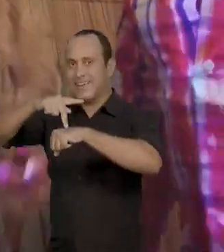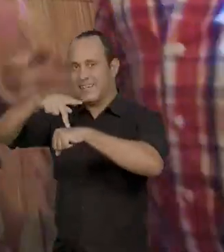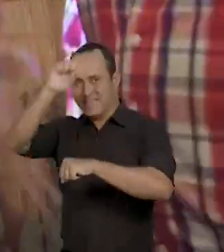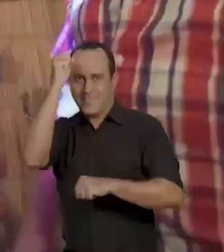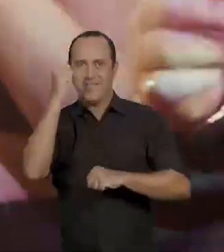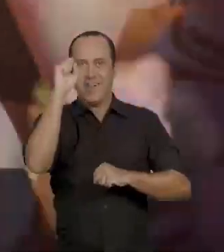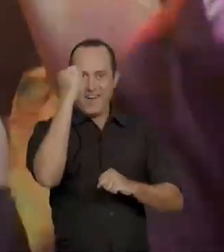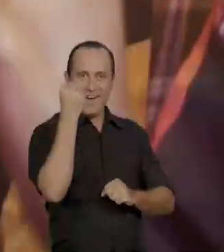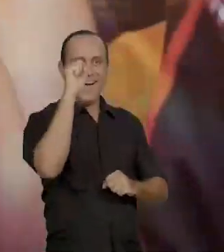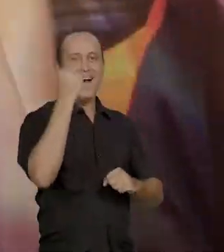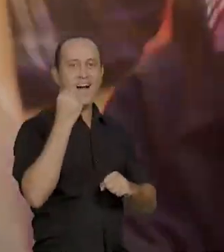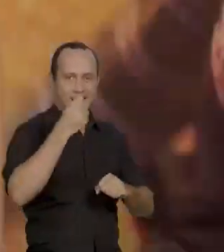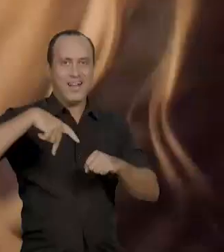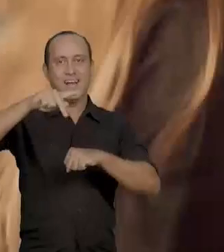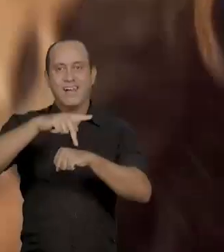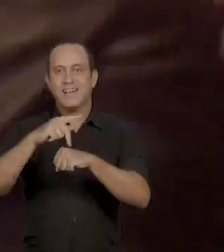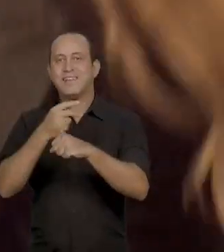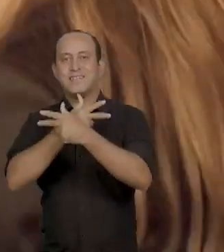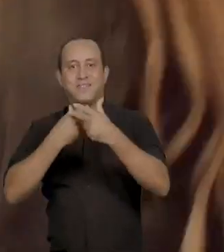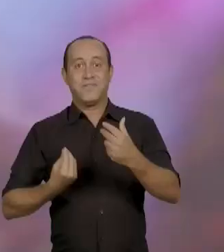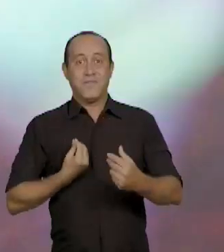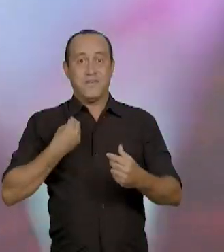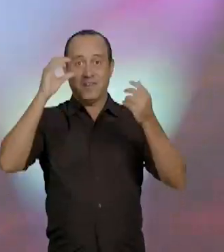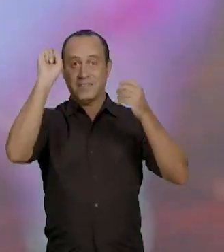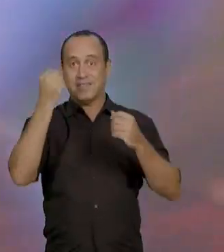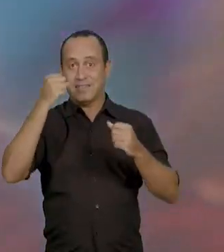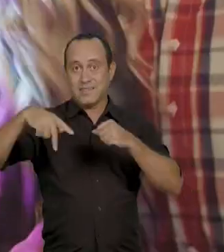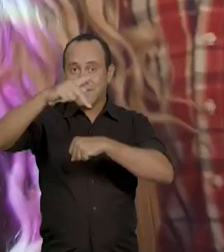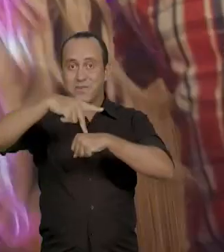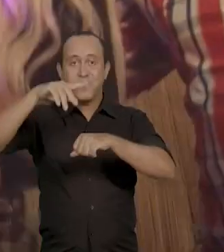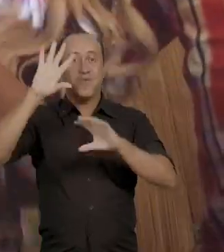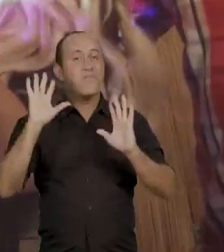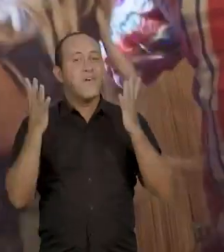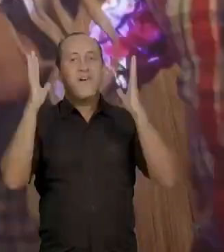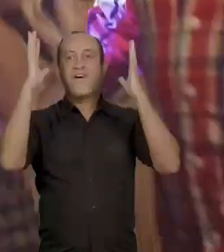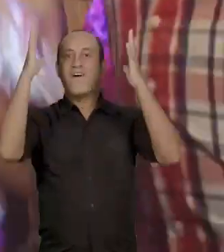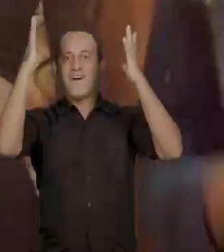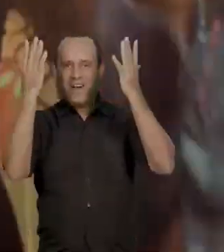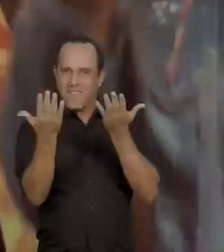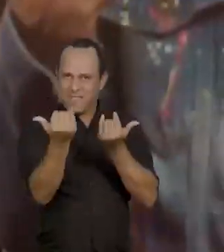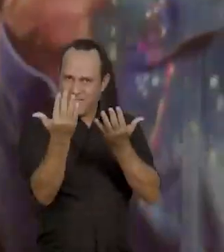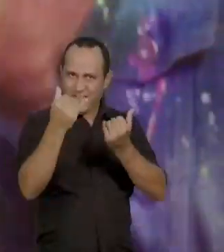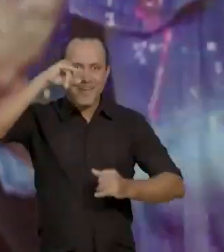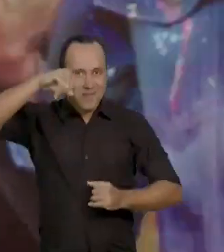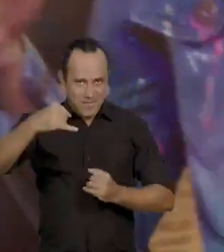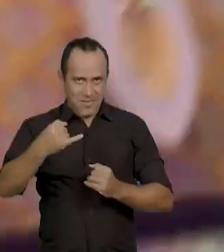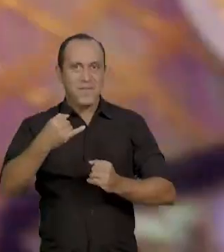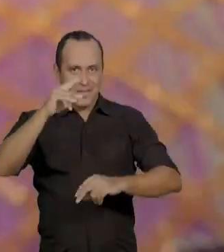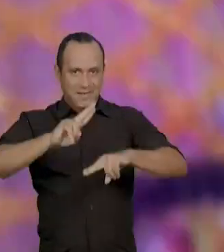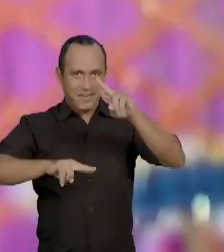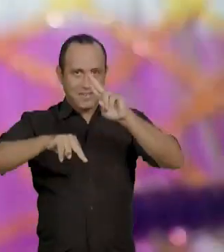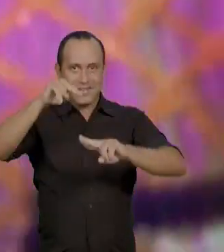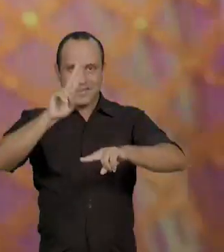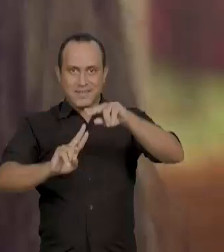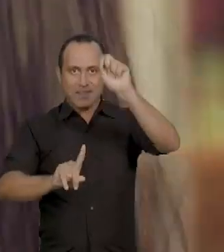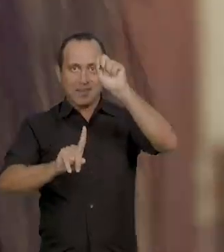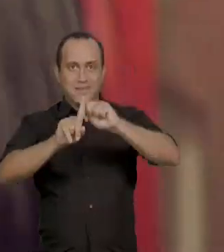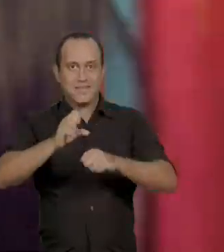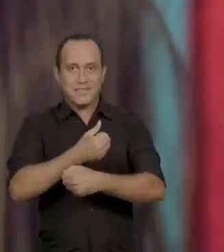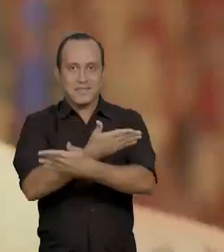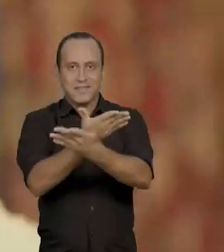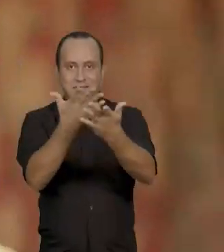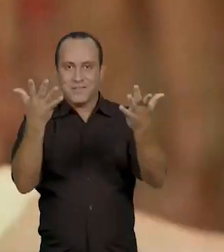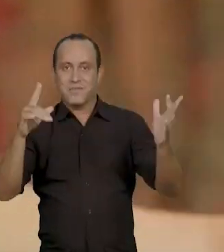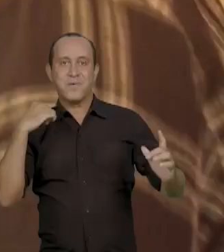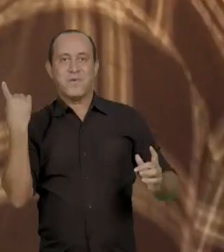do forró. Sergipe é o país do forró. Viva Sergipe, o país do forró. Venha aproveitar os